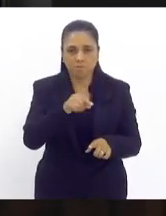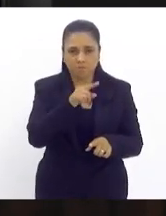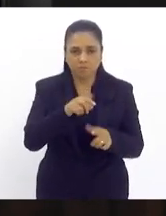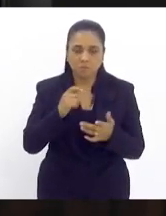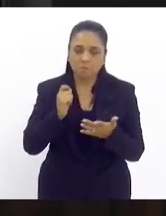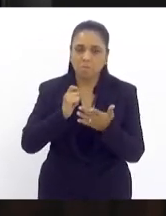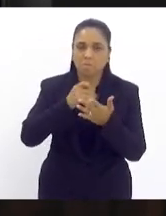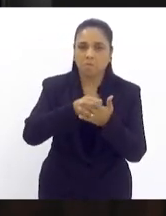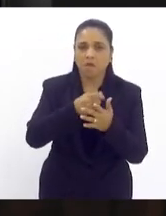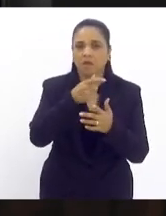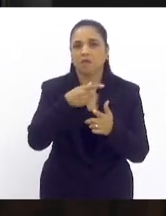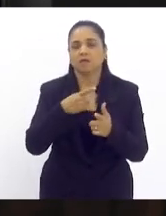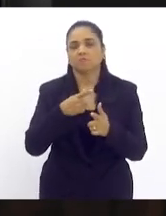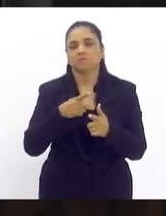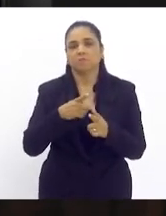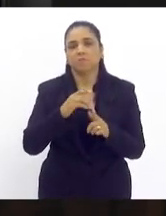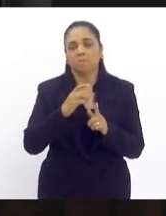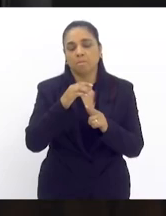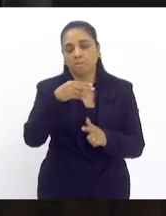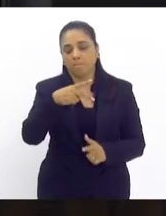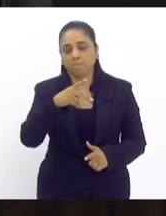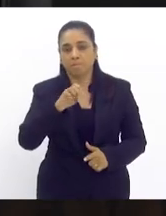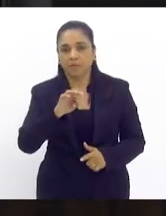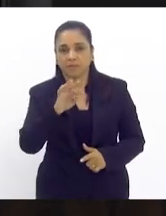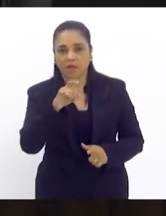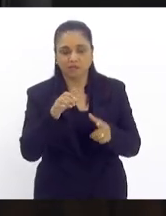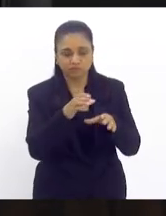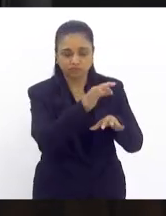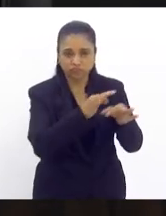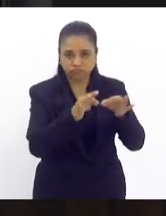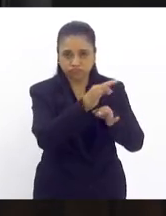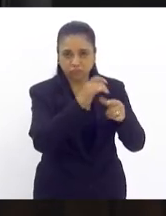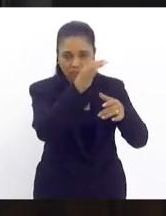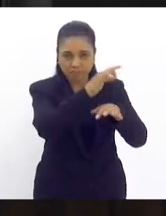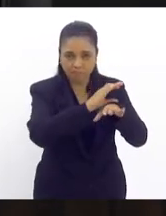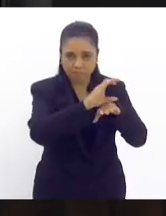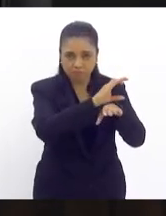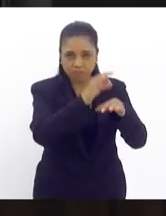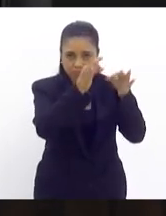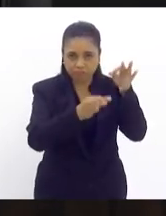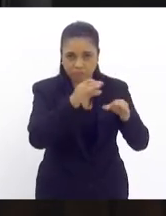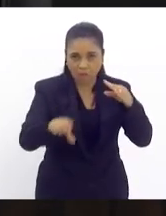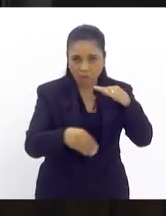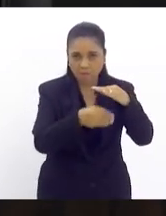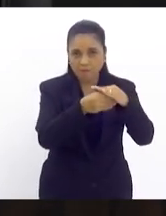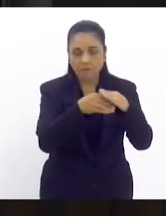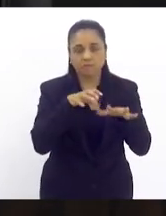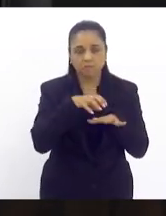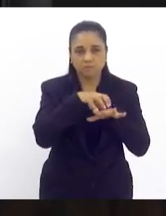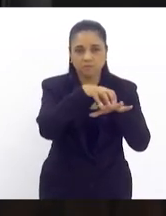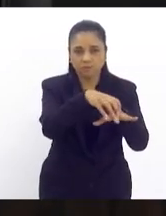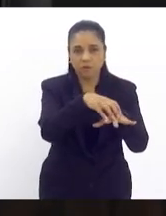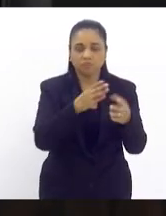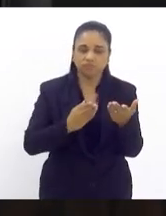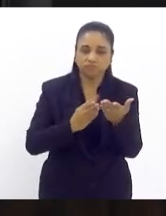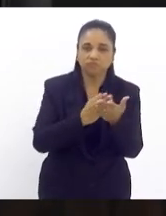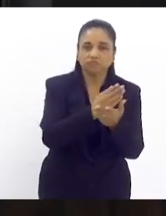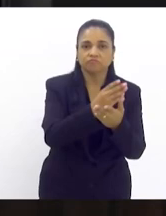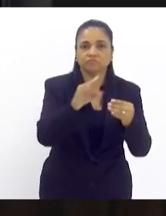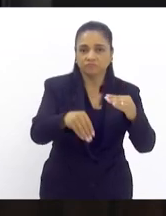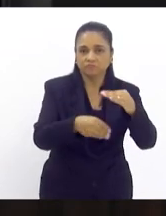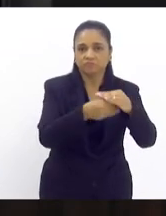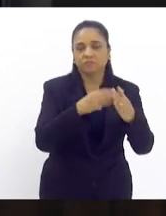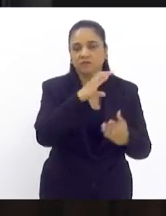das comissões de Constituição e Justiça pela constitucionalidade com emendas, de transporte favorável com as emendas da